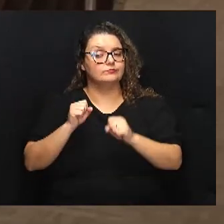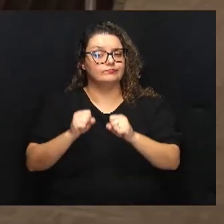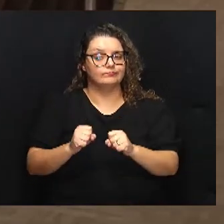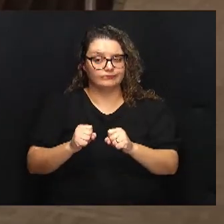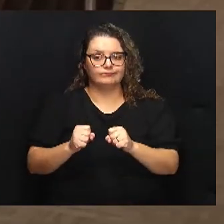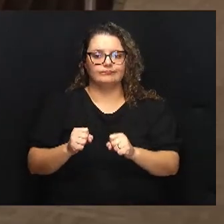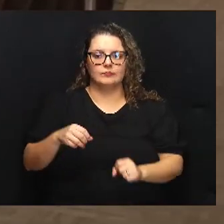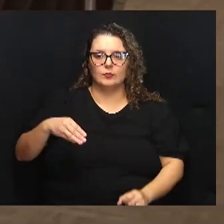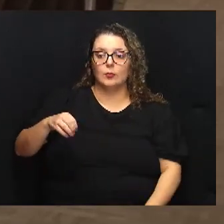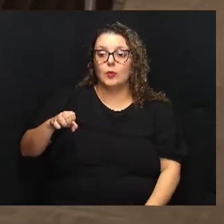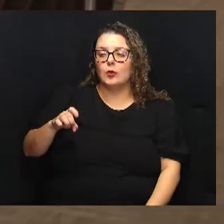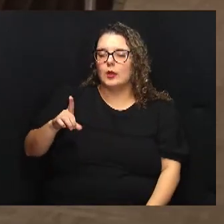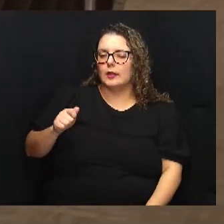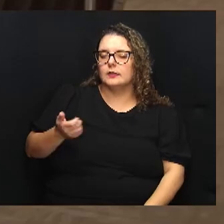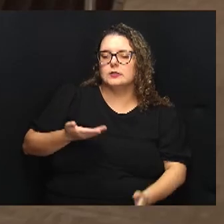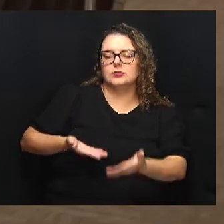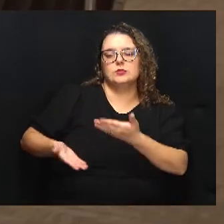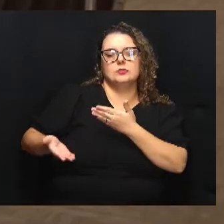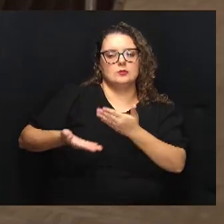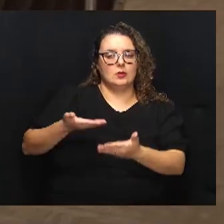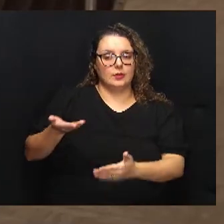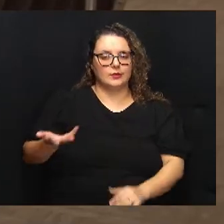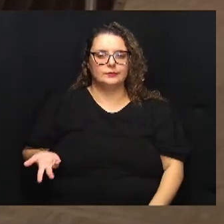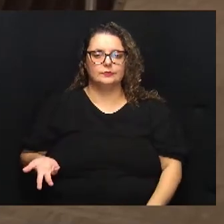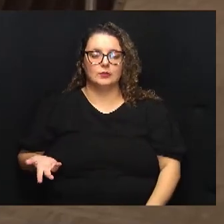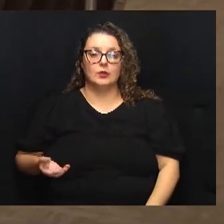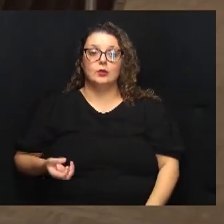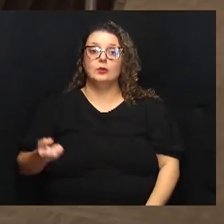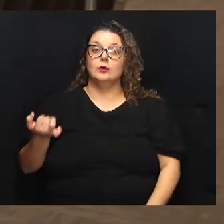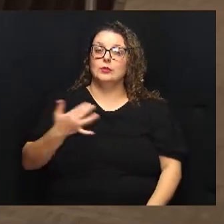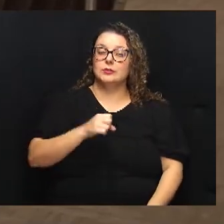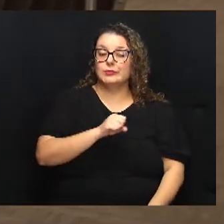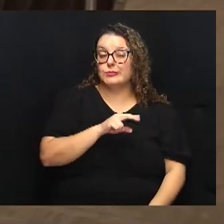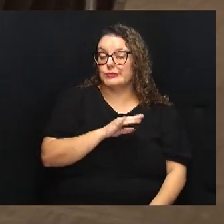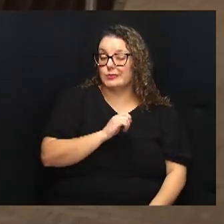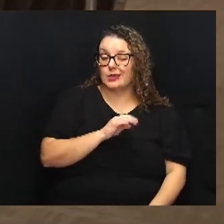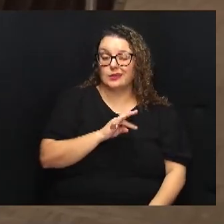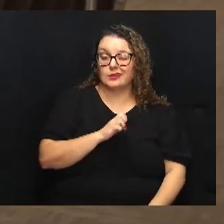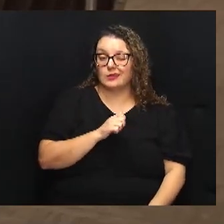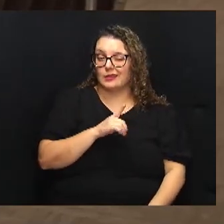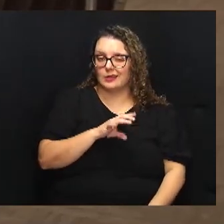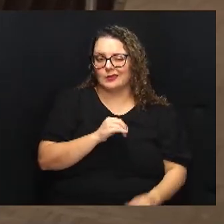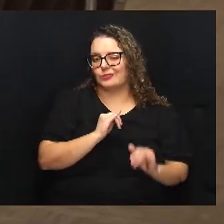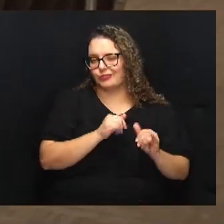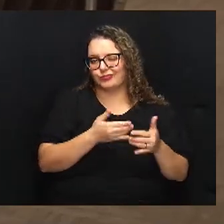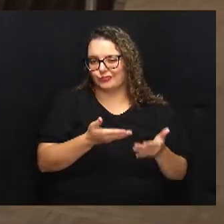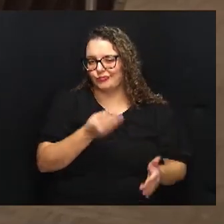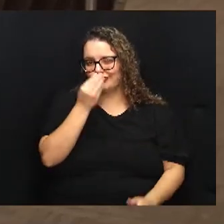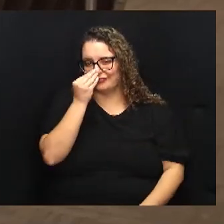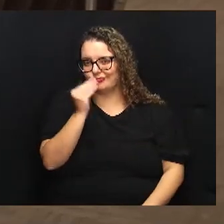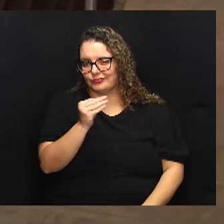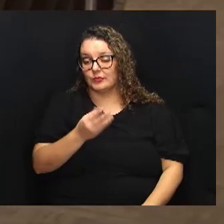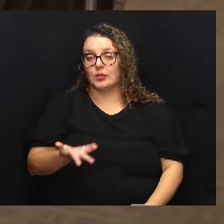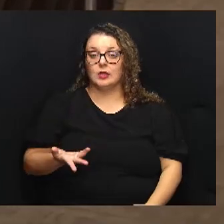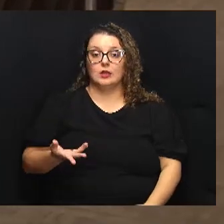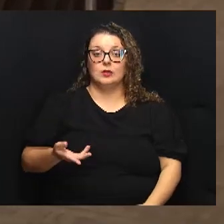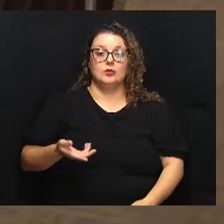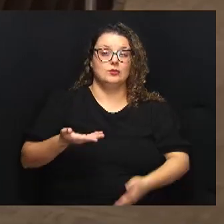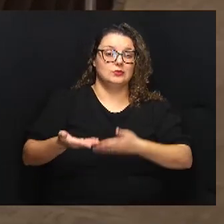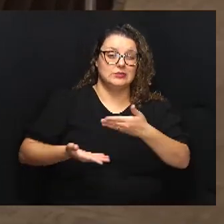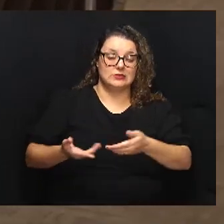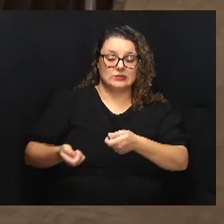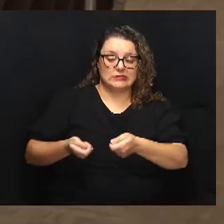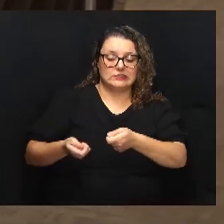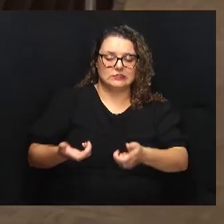de troca, o quanto isso pode ser sucateado, o quanto isso pode ser um serviço manipulado e não